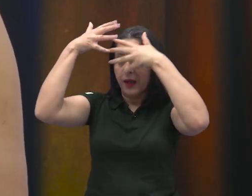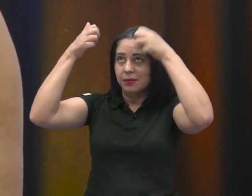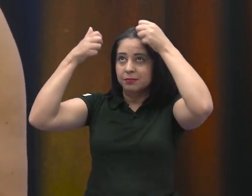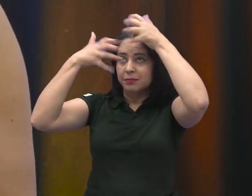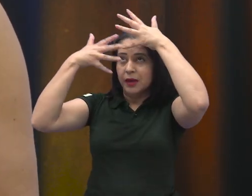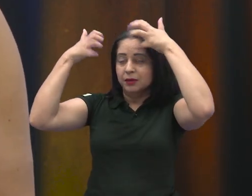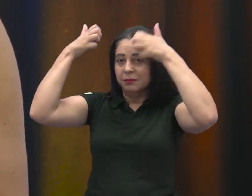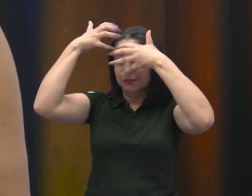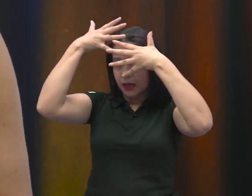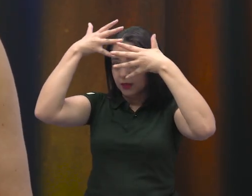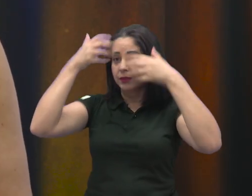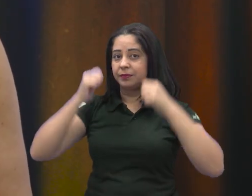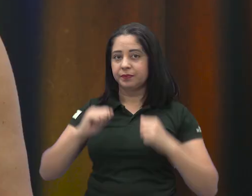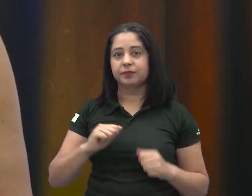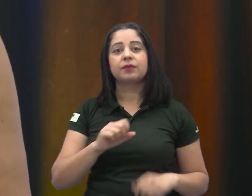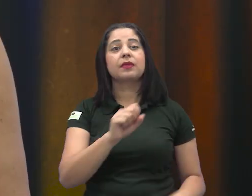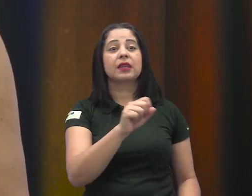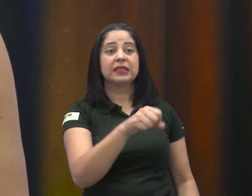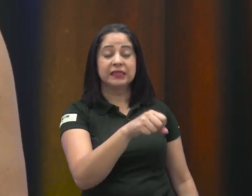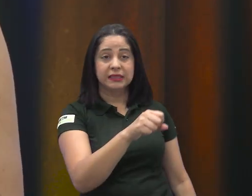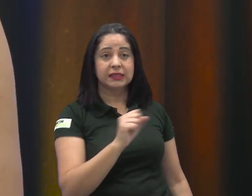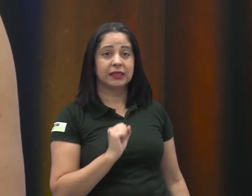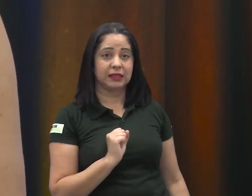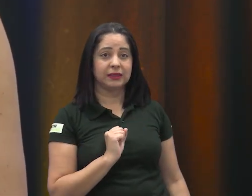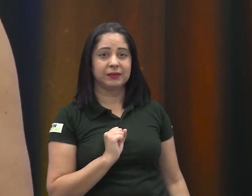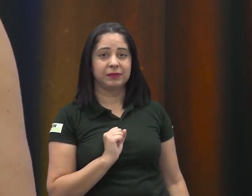compreensões, novas habilidades, né, Mirna? Sim.